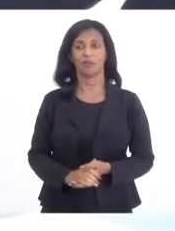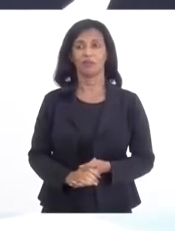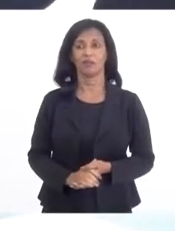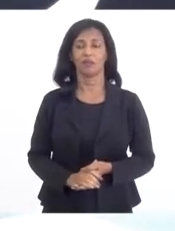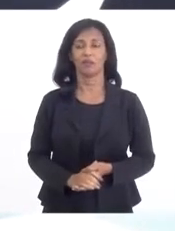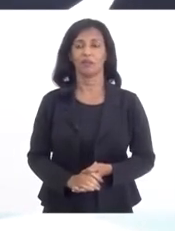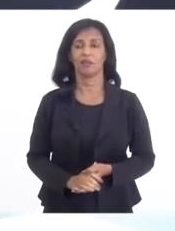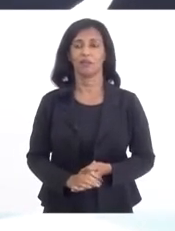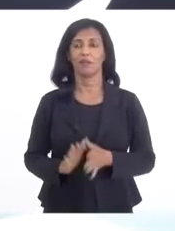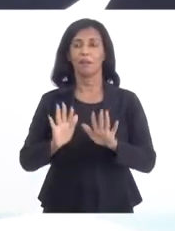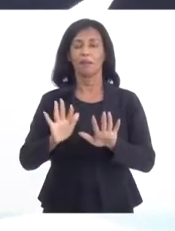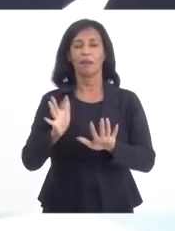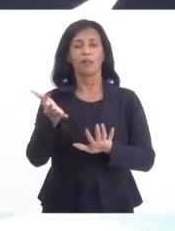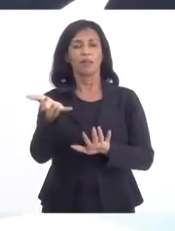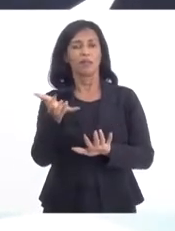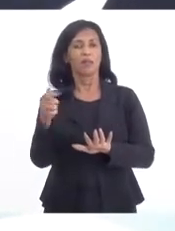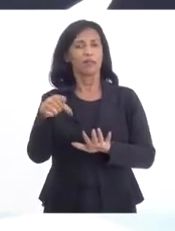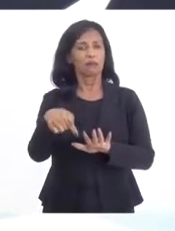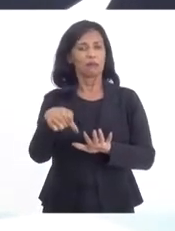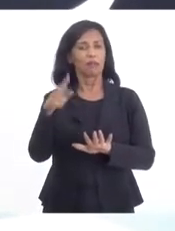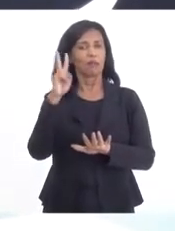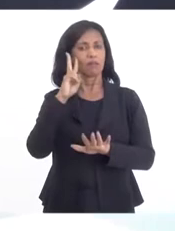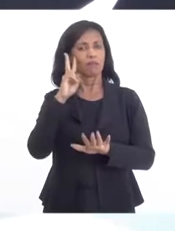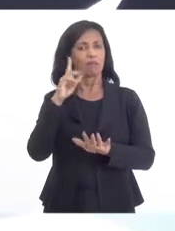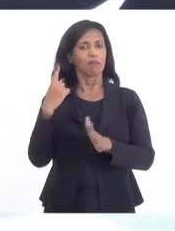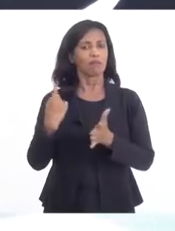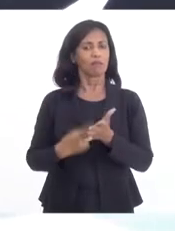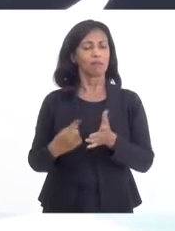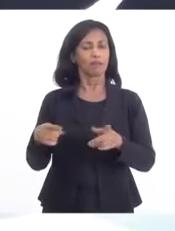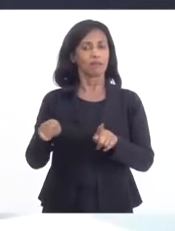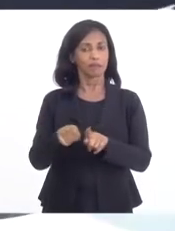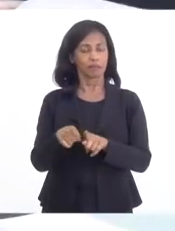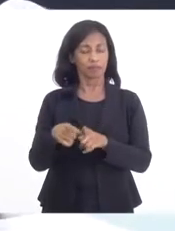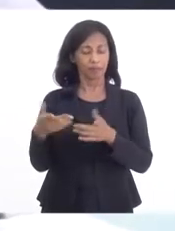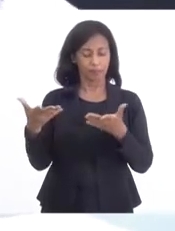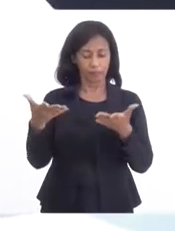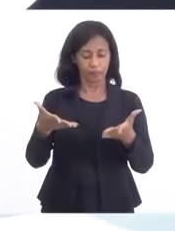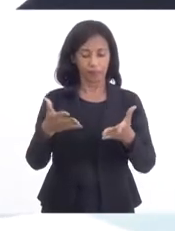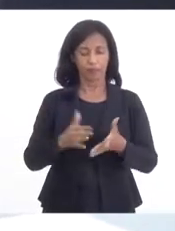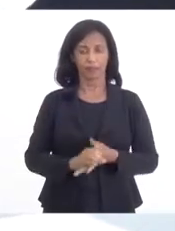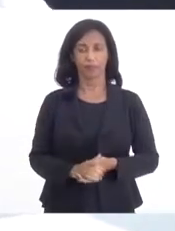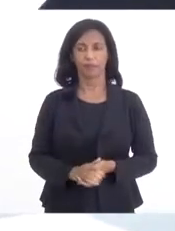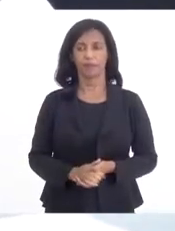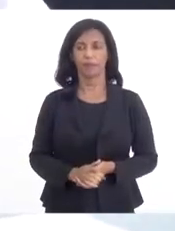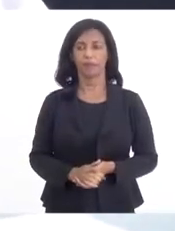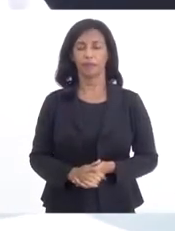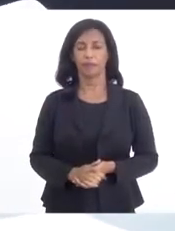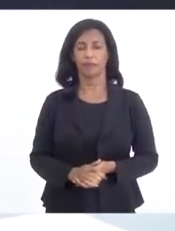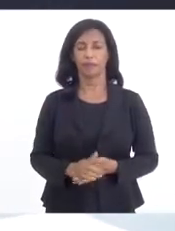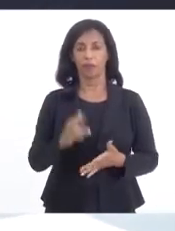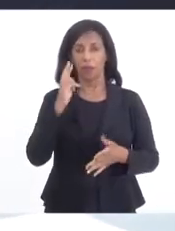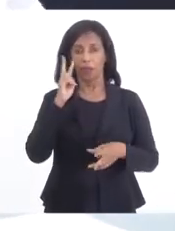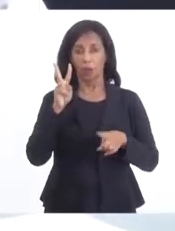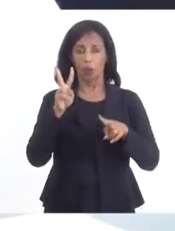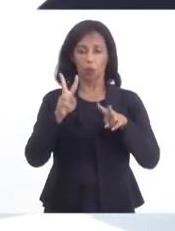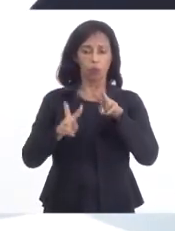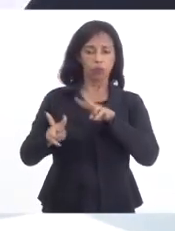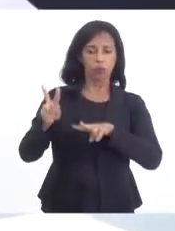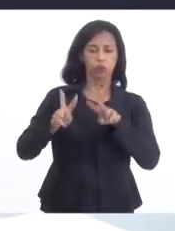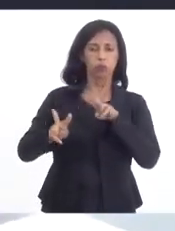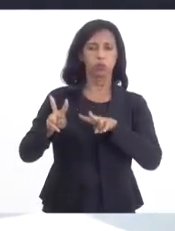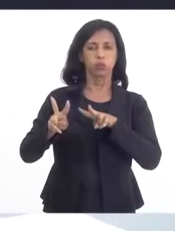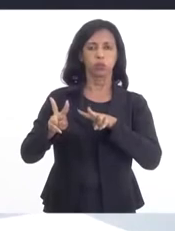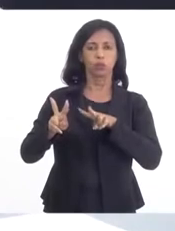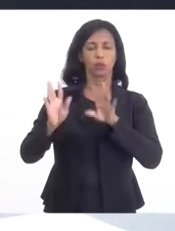5.389. Mas eu queria aqui frisar que, com a revisão